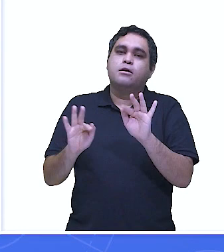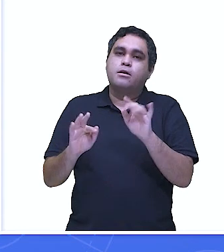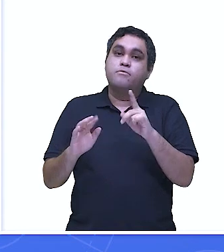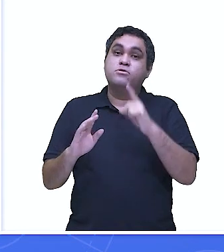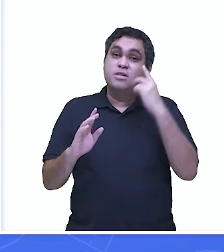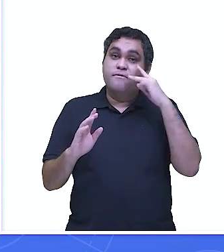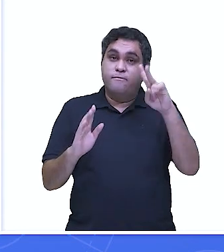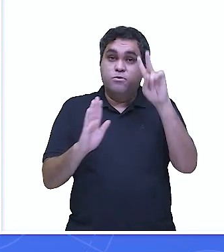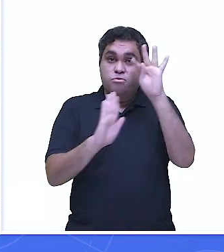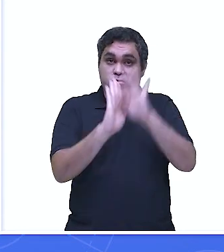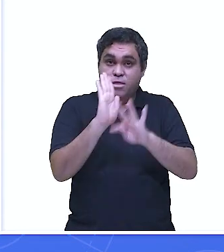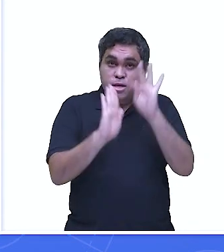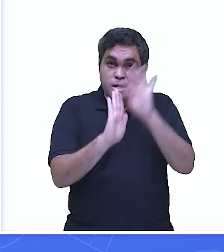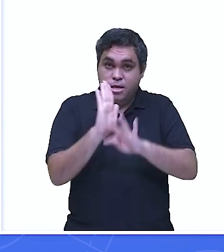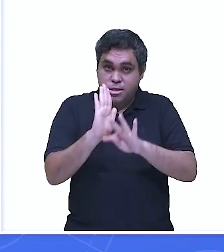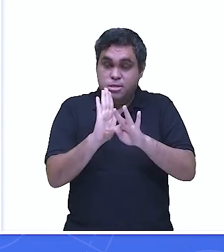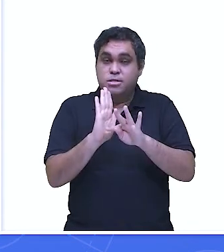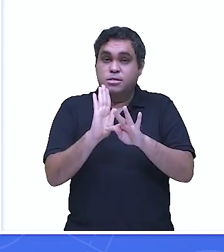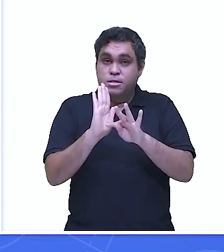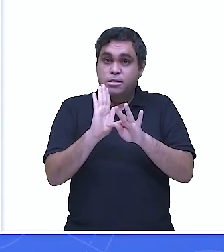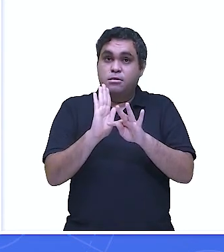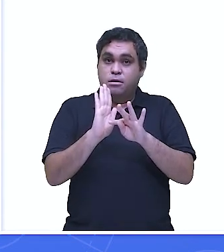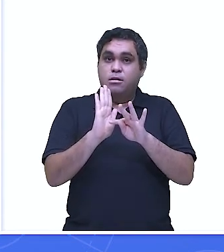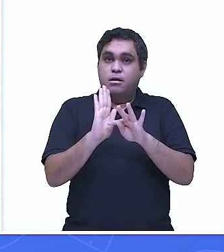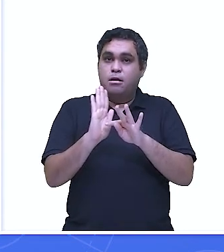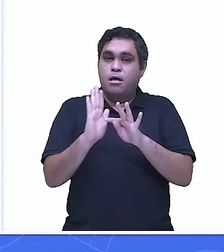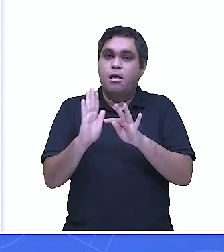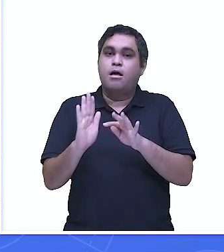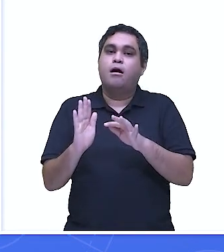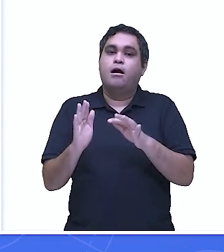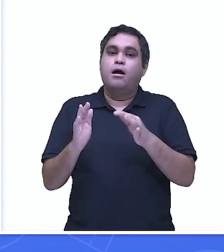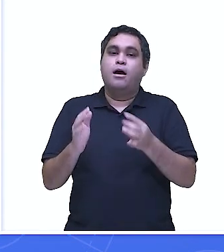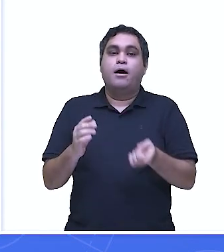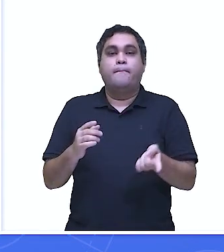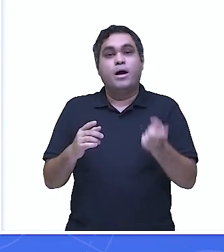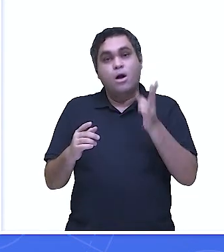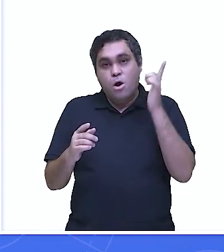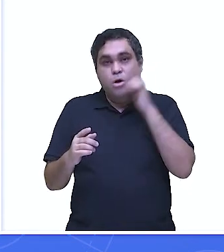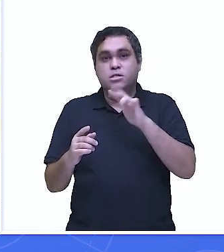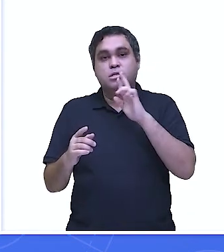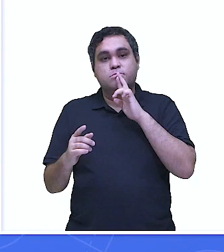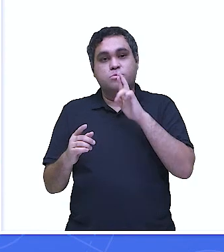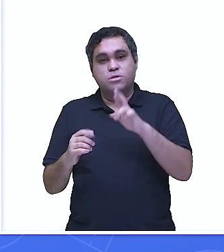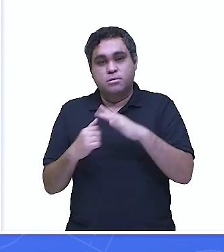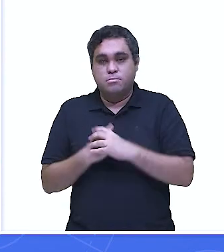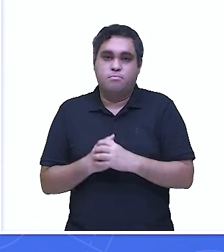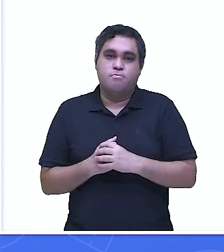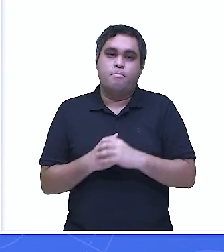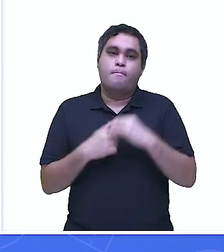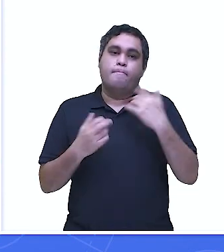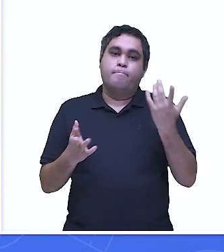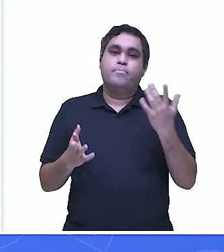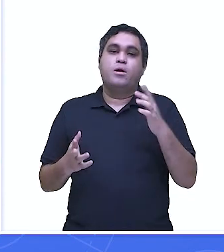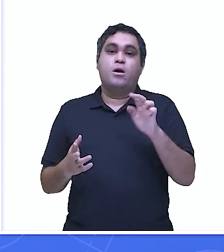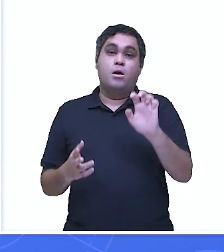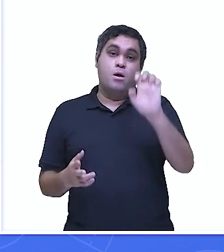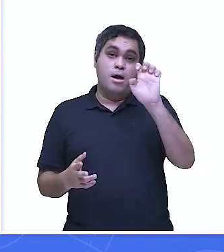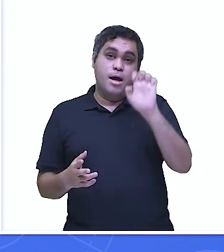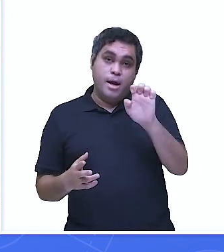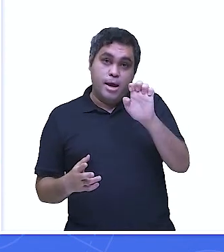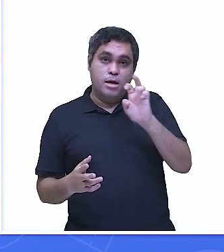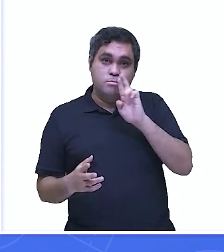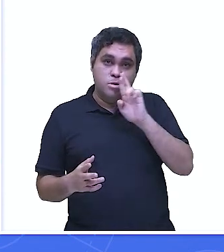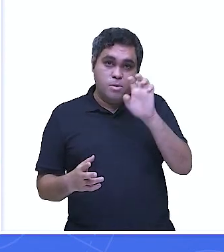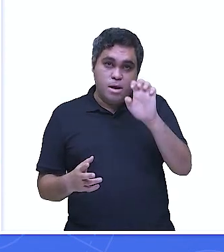no texto, nas alternativas, para ajudar a chegar à resposta. Então, quem disse que é a letra